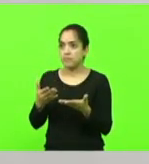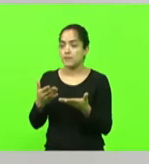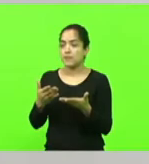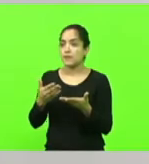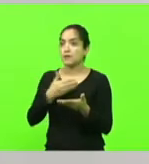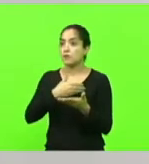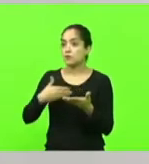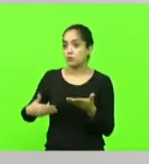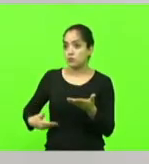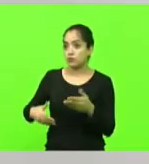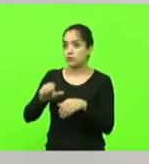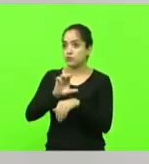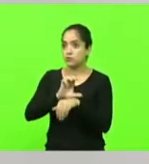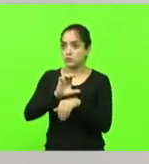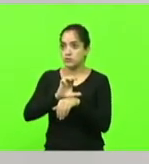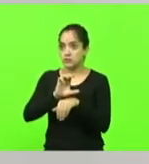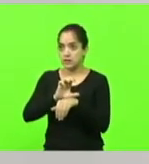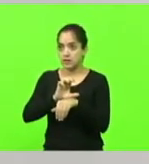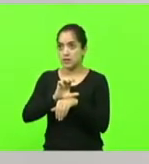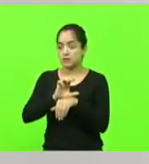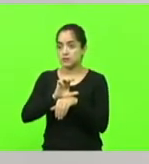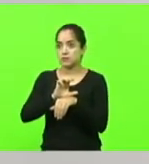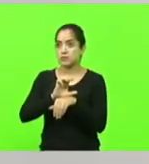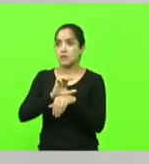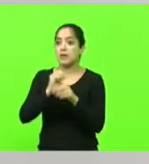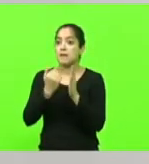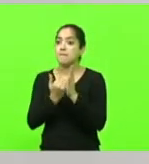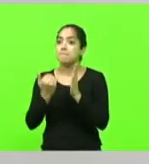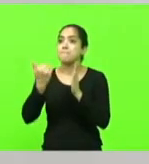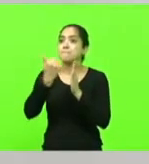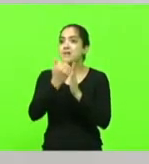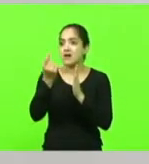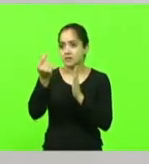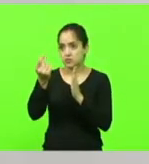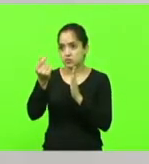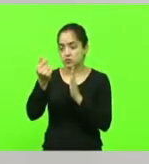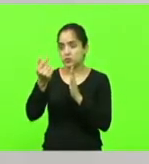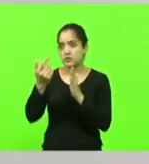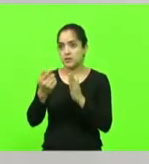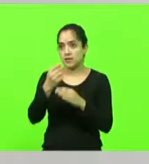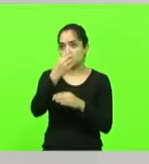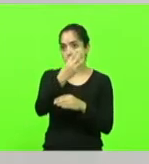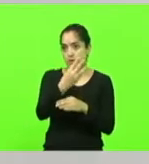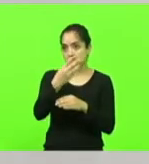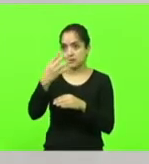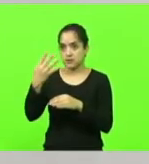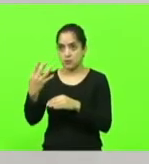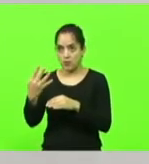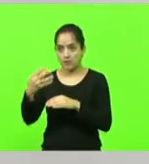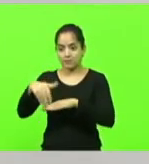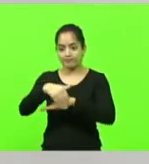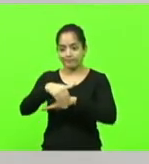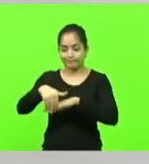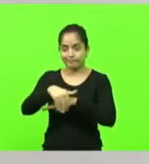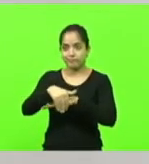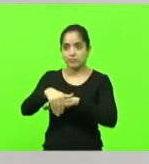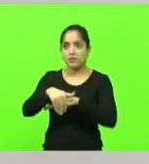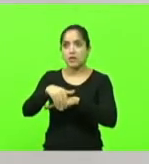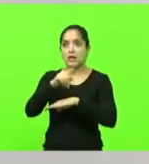do estado, que coloca mais dinheiro no trecho 3 e 4, que é que interessa para